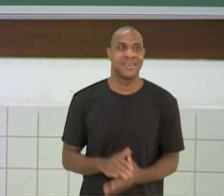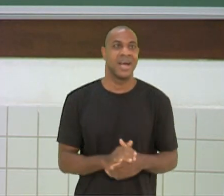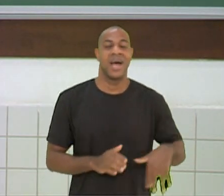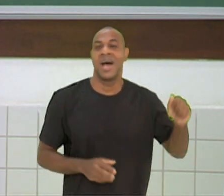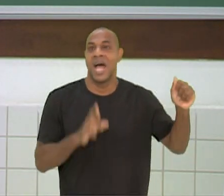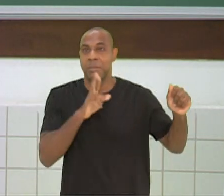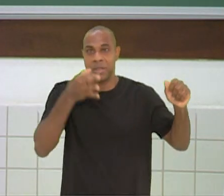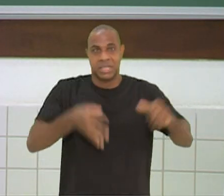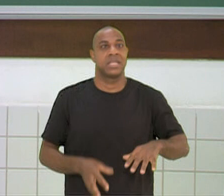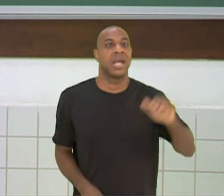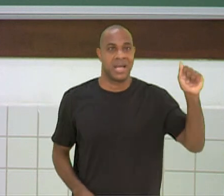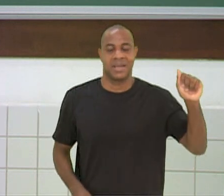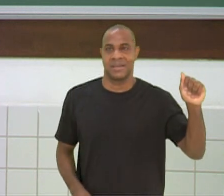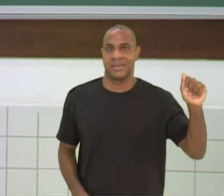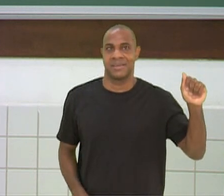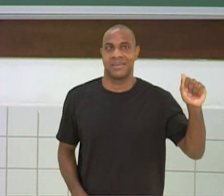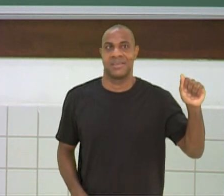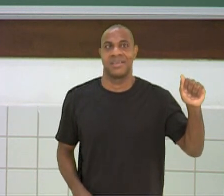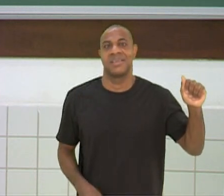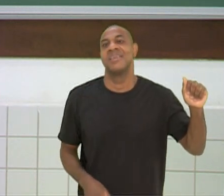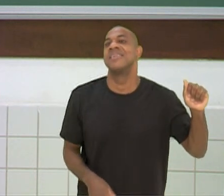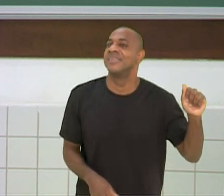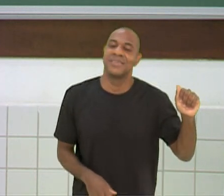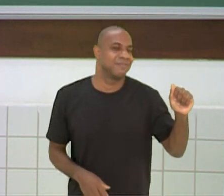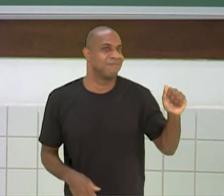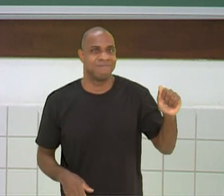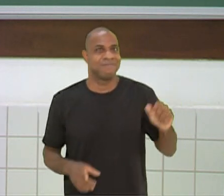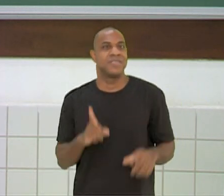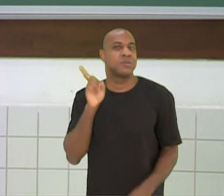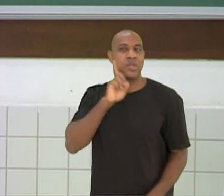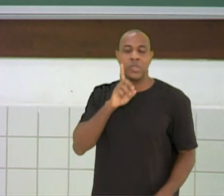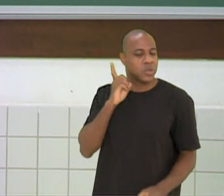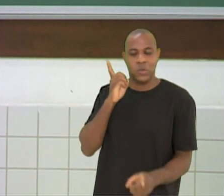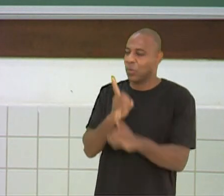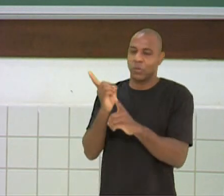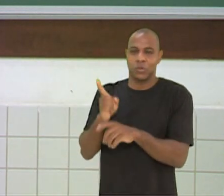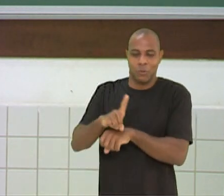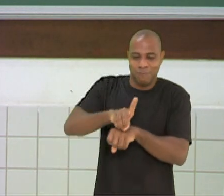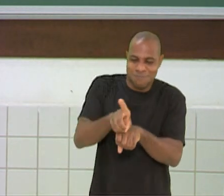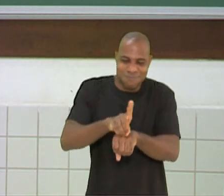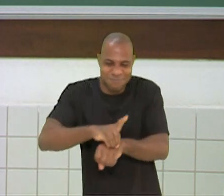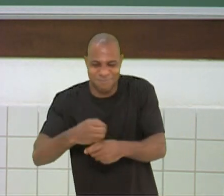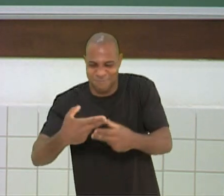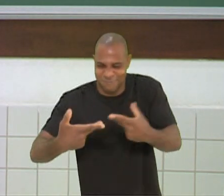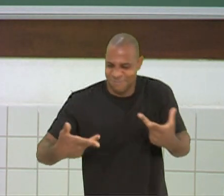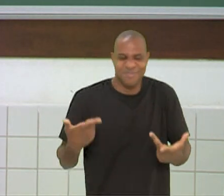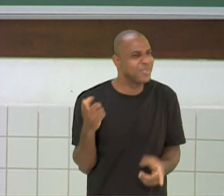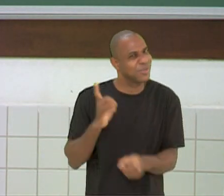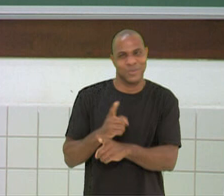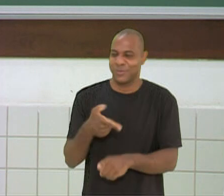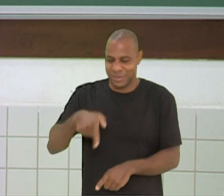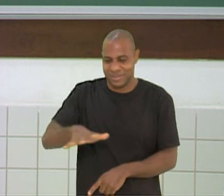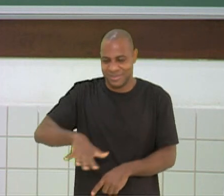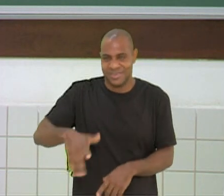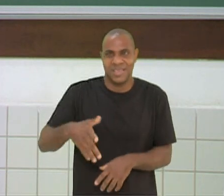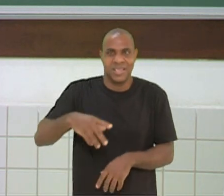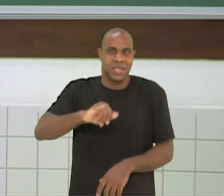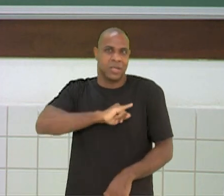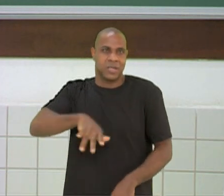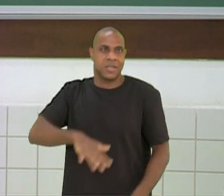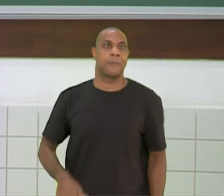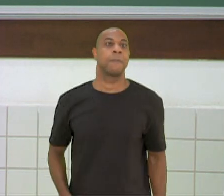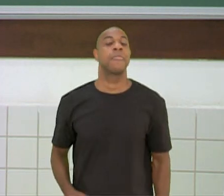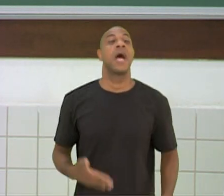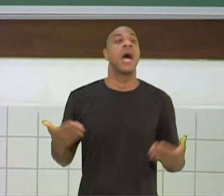não se encontrou armas de destruição em massa no país. Outro cenário aí de mistura agora de